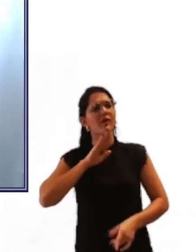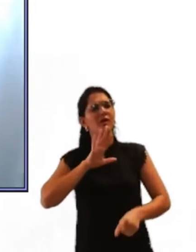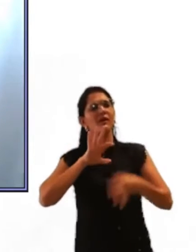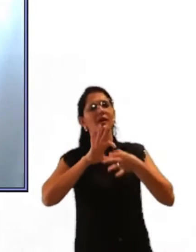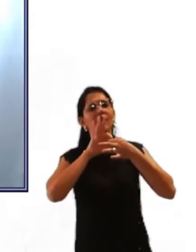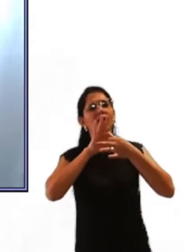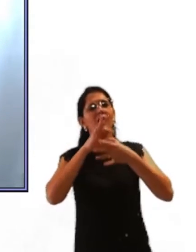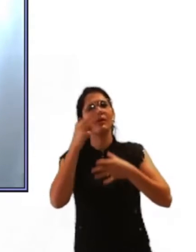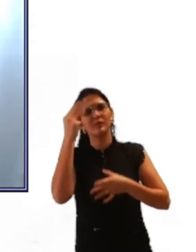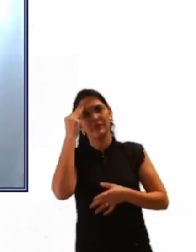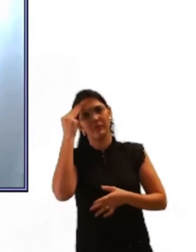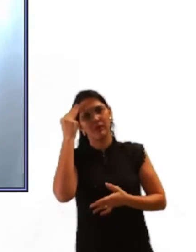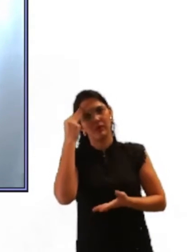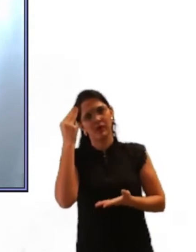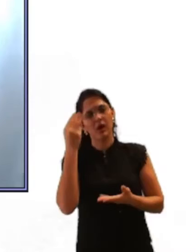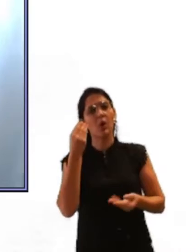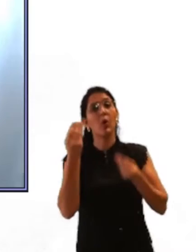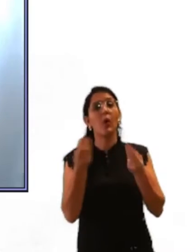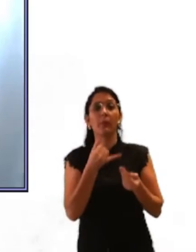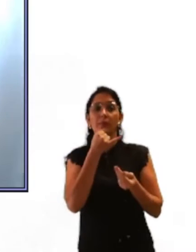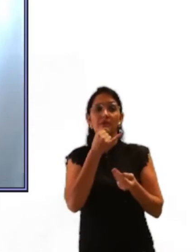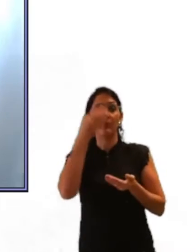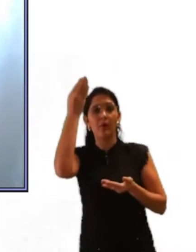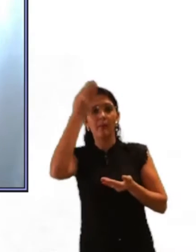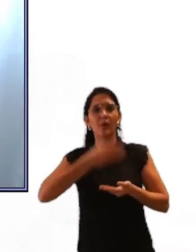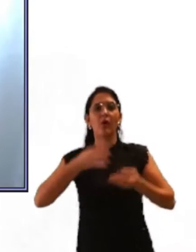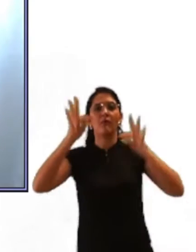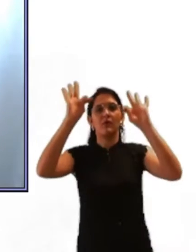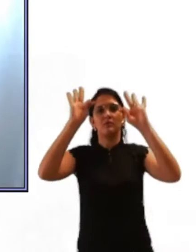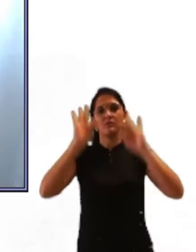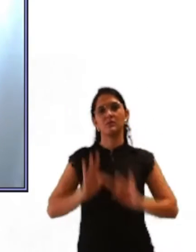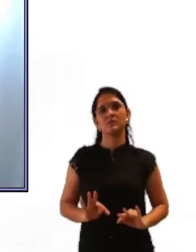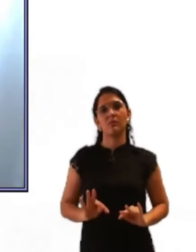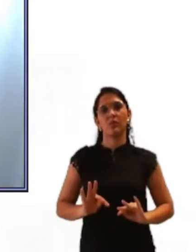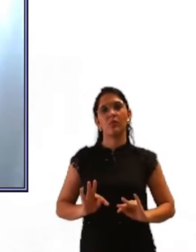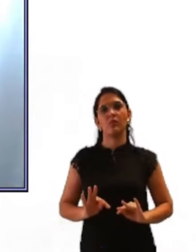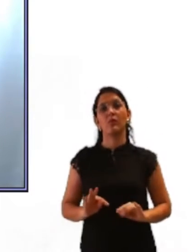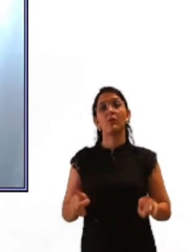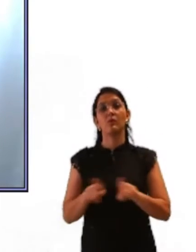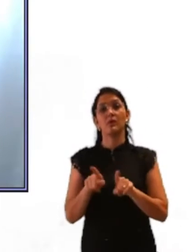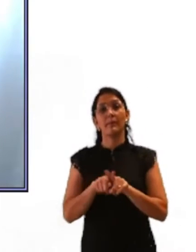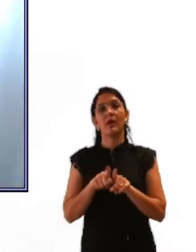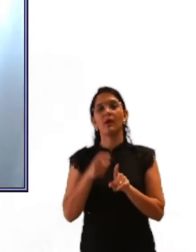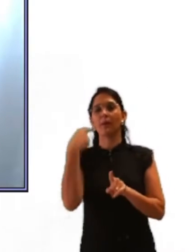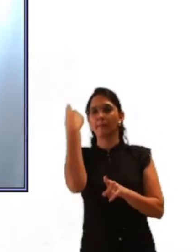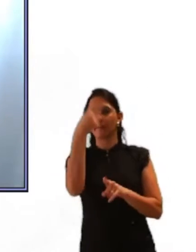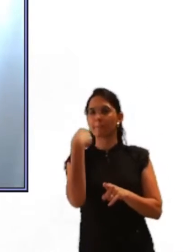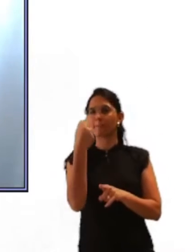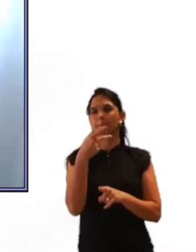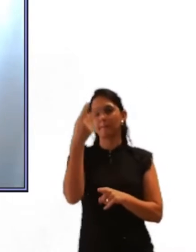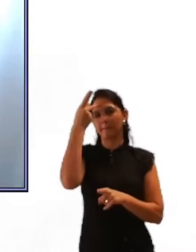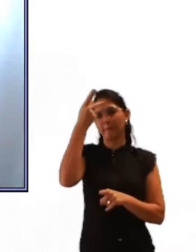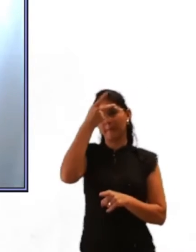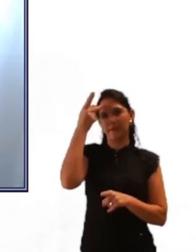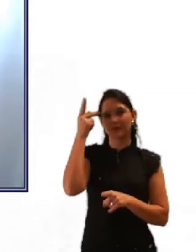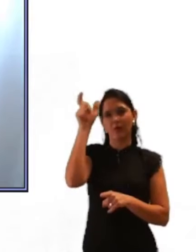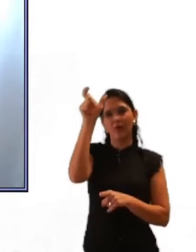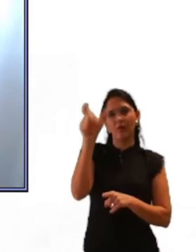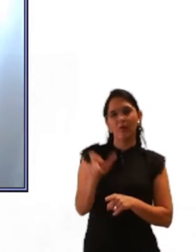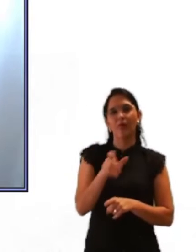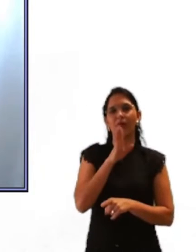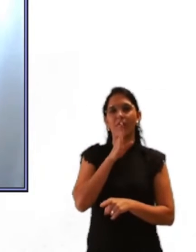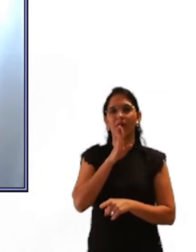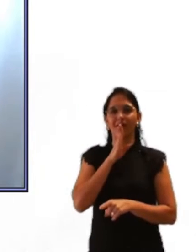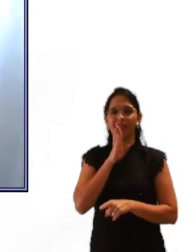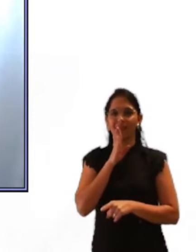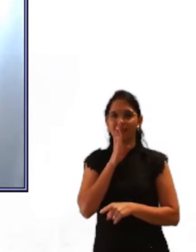exemplo, em prova testemunhal, eu estou falando em reconhecimento pessoal, principalmente ali no processo penal, né? E aí, o